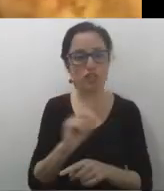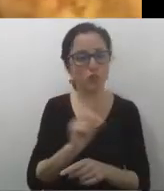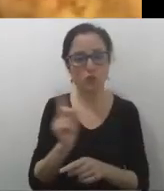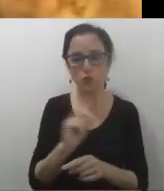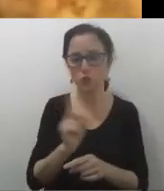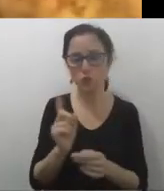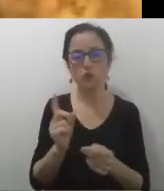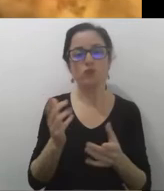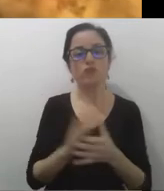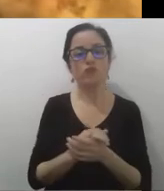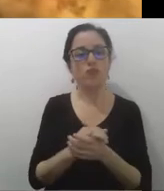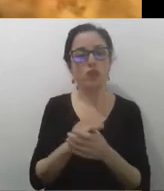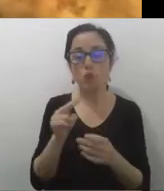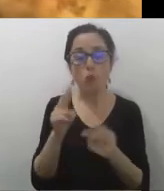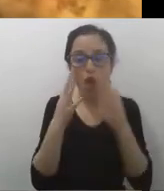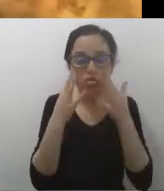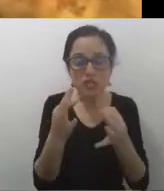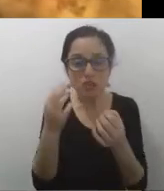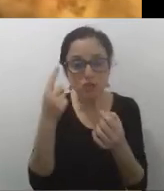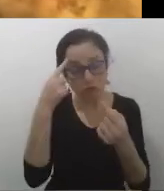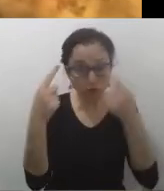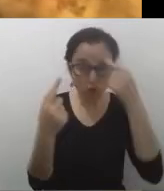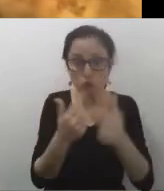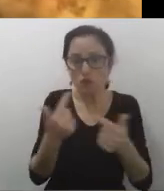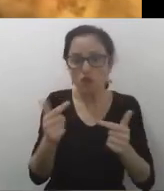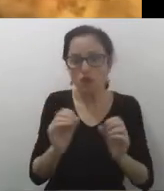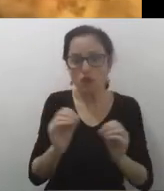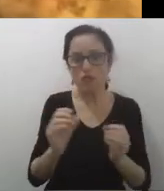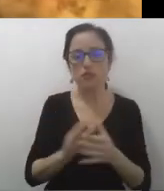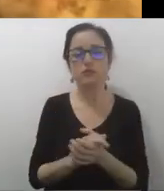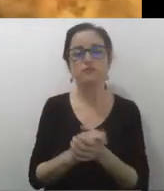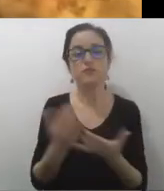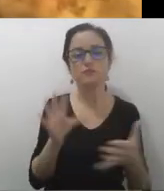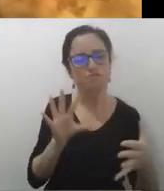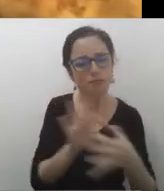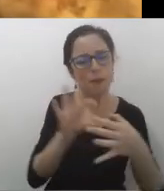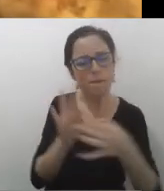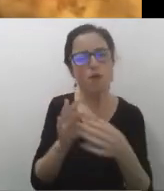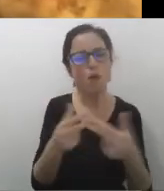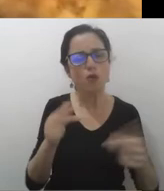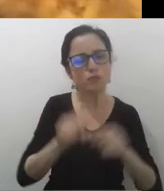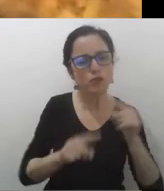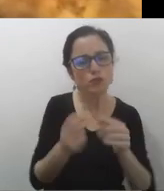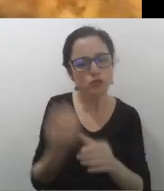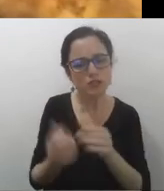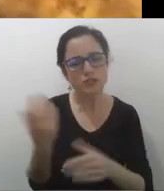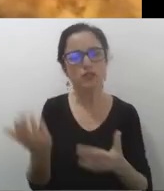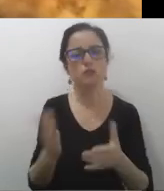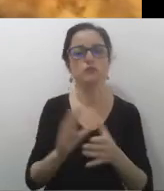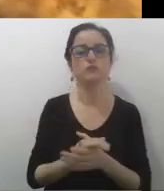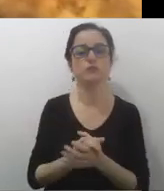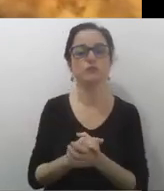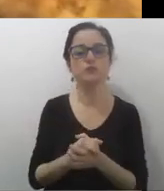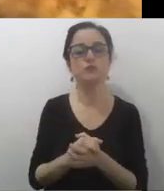isso reunidos, num lugar e nunca tinham atentado para as ideias. Que conectam, né? Que conectam